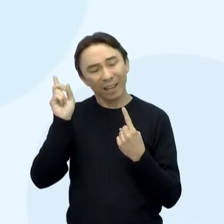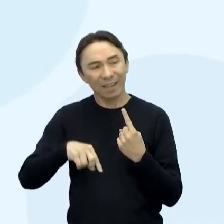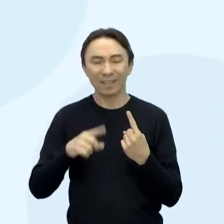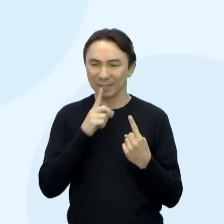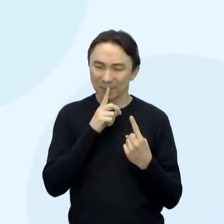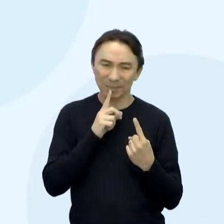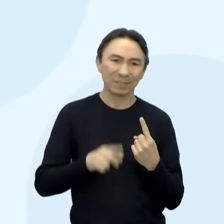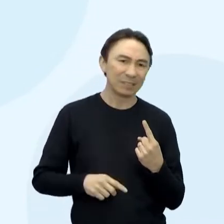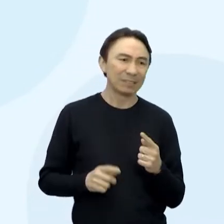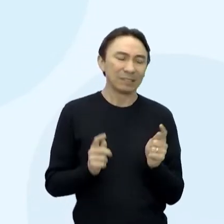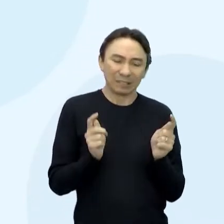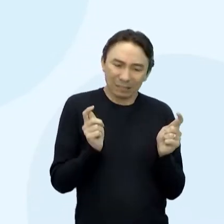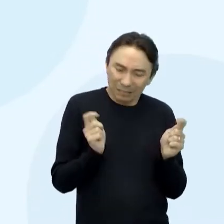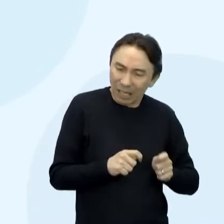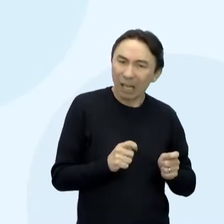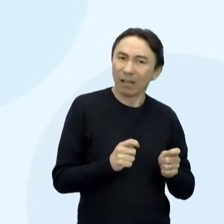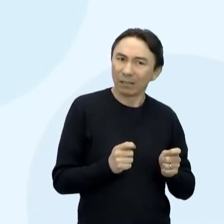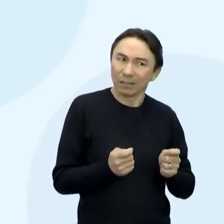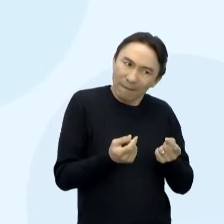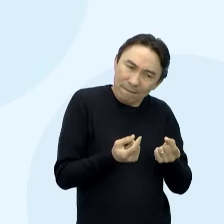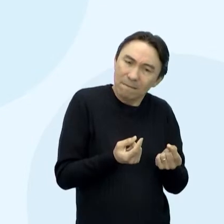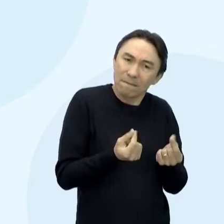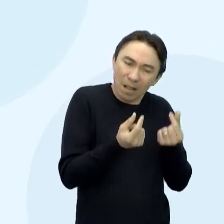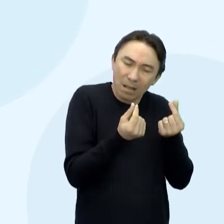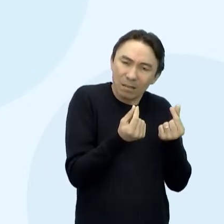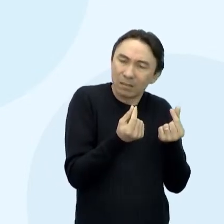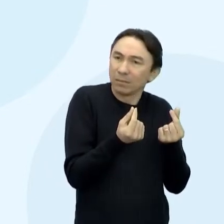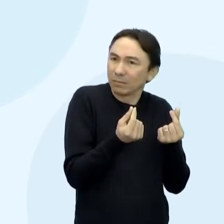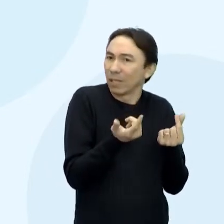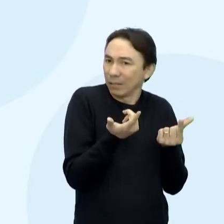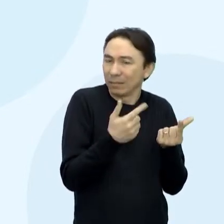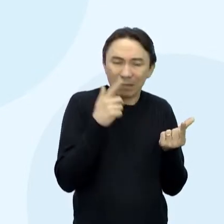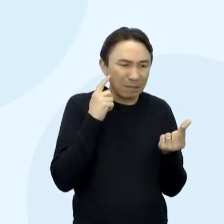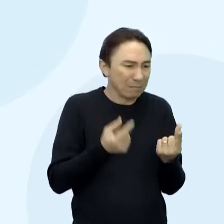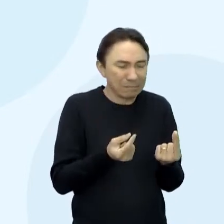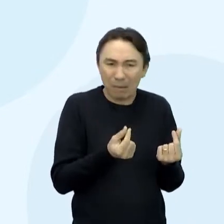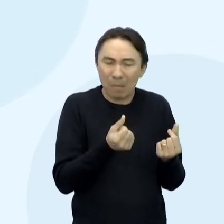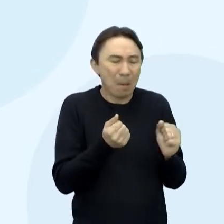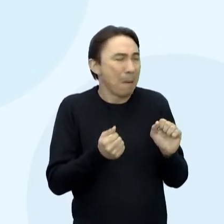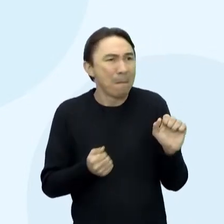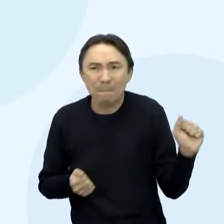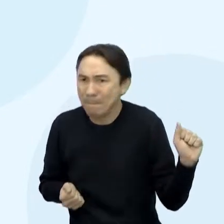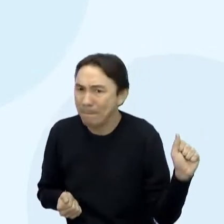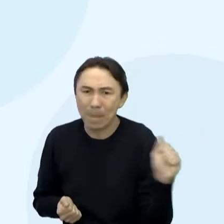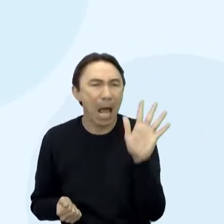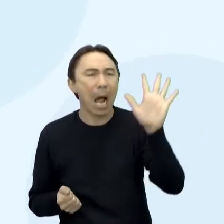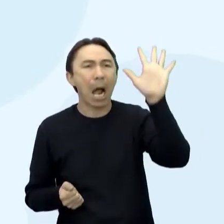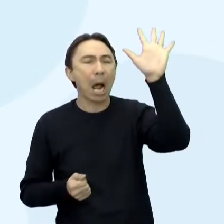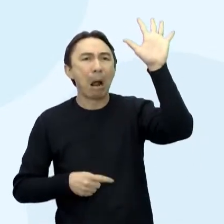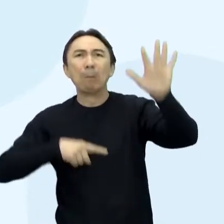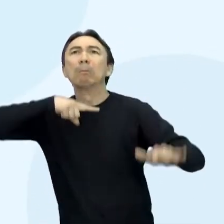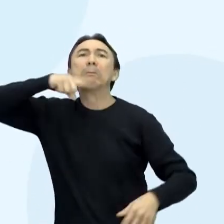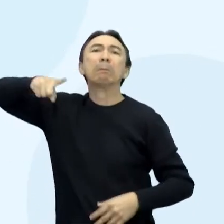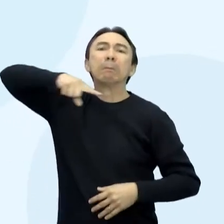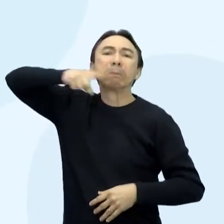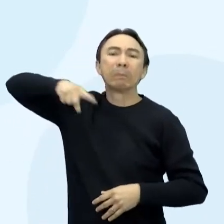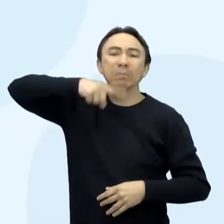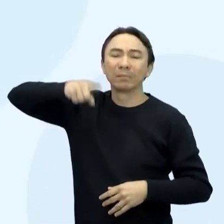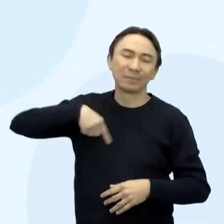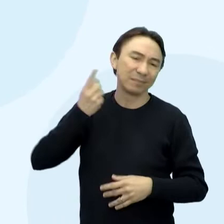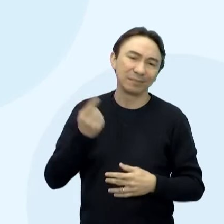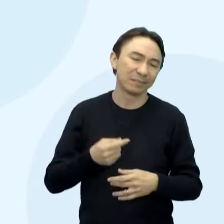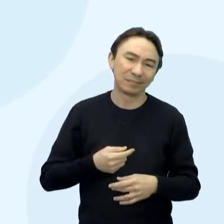financeiramente. Eu não posso criar algo que fuja do padrão do meu público-alvo, algo que